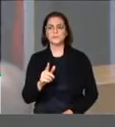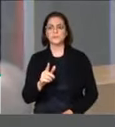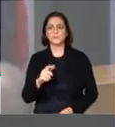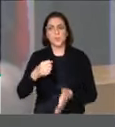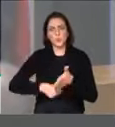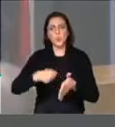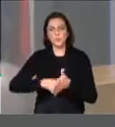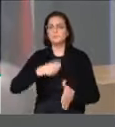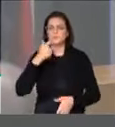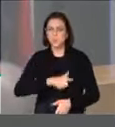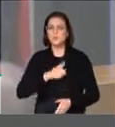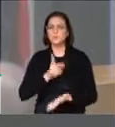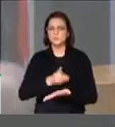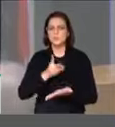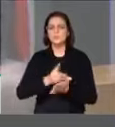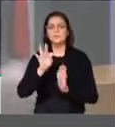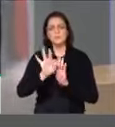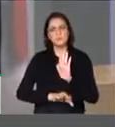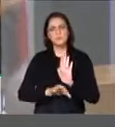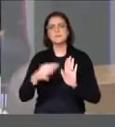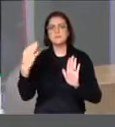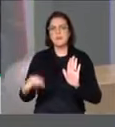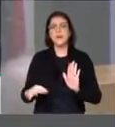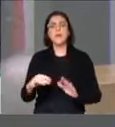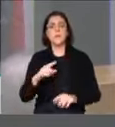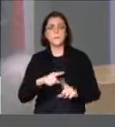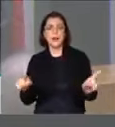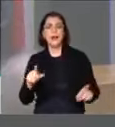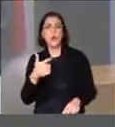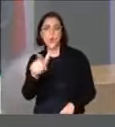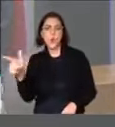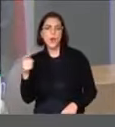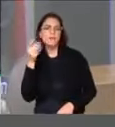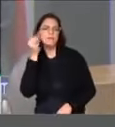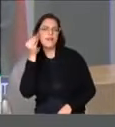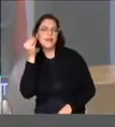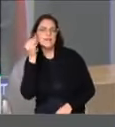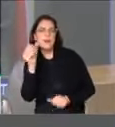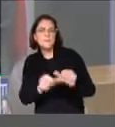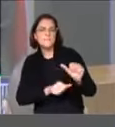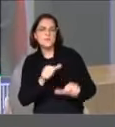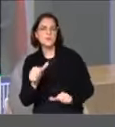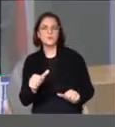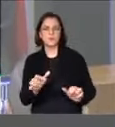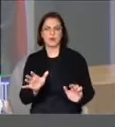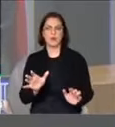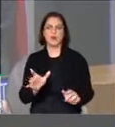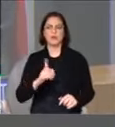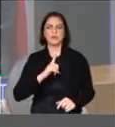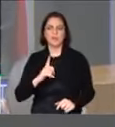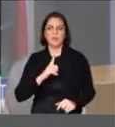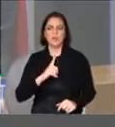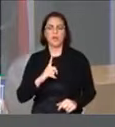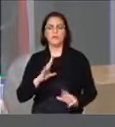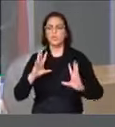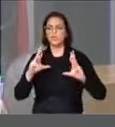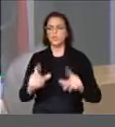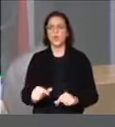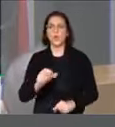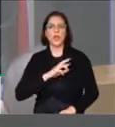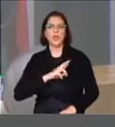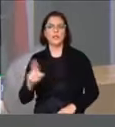aquele era o texto correto. Tentou-se todo tipo de manobra, a unidade de todas as forças religiosas